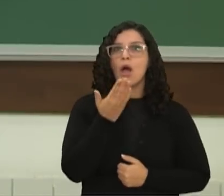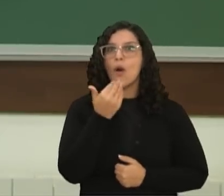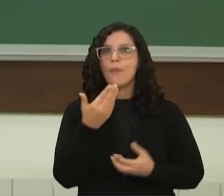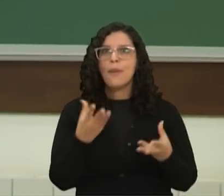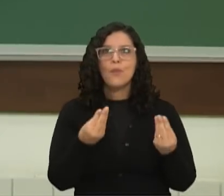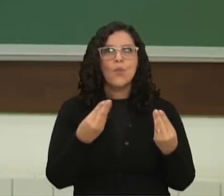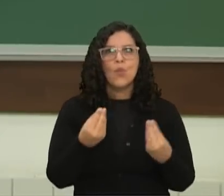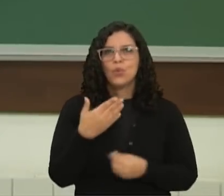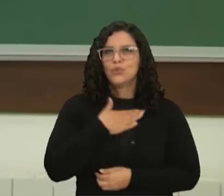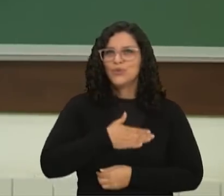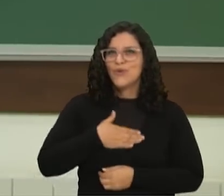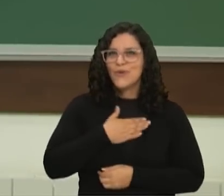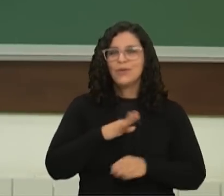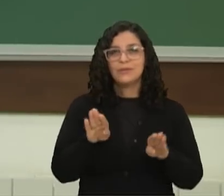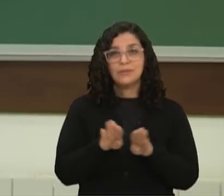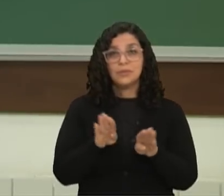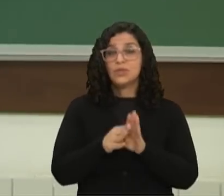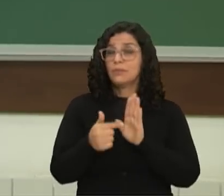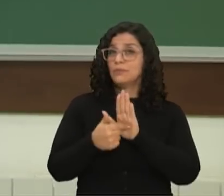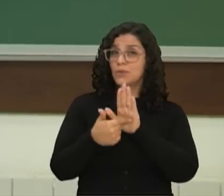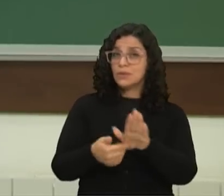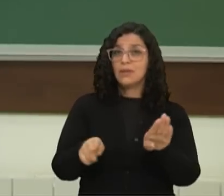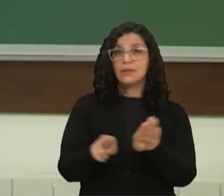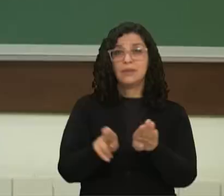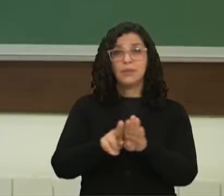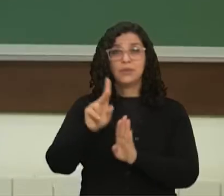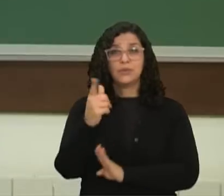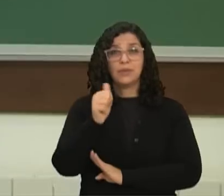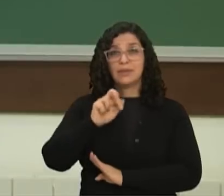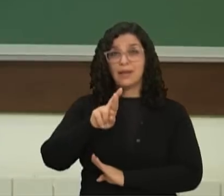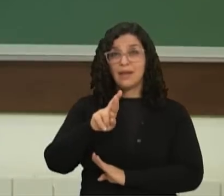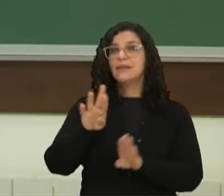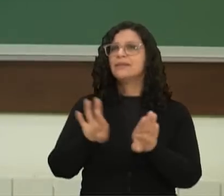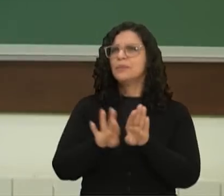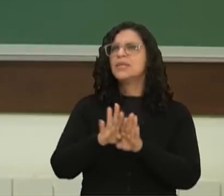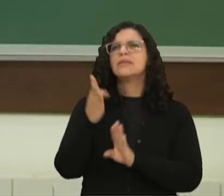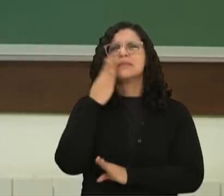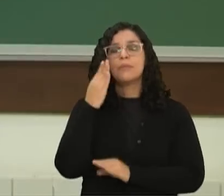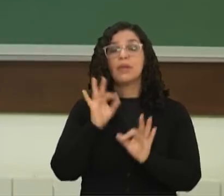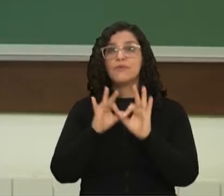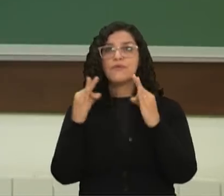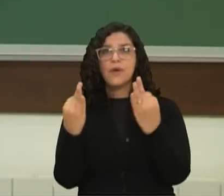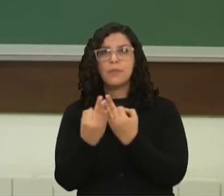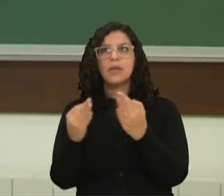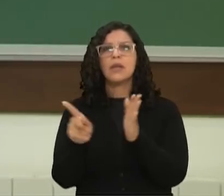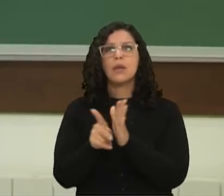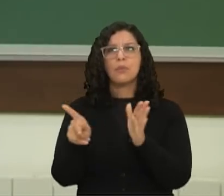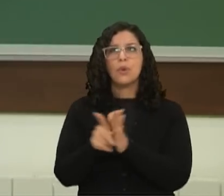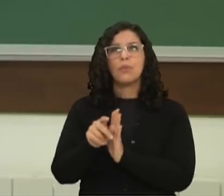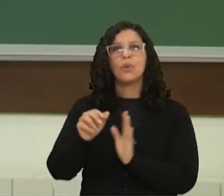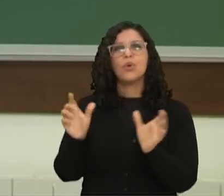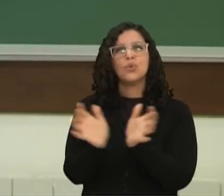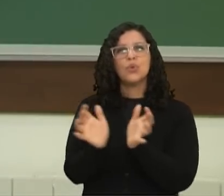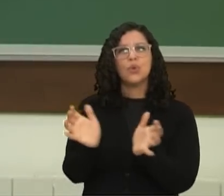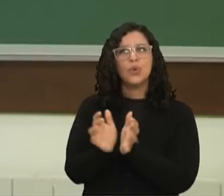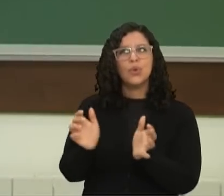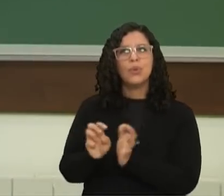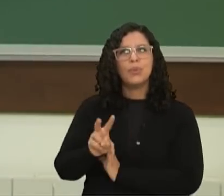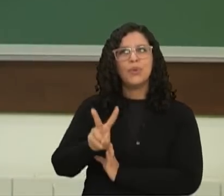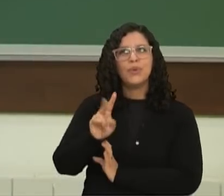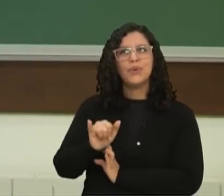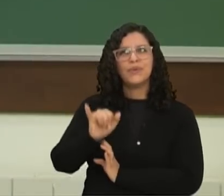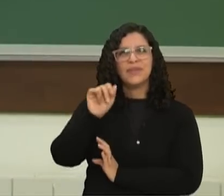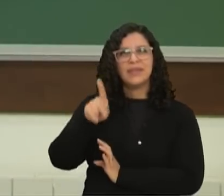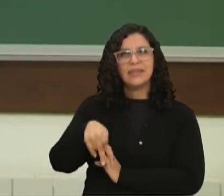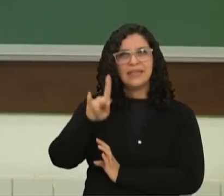comer bastante. Já trouxe para vocês a tirinha do Agar, que a gente já sabe que ele é de uma família de vikings, que ele é todo